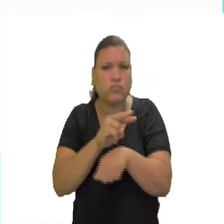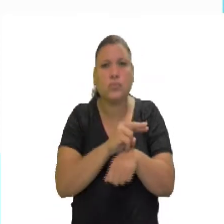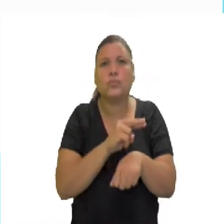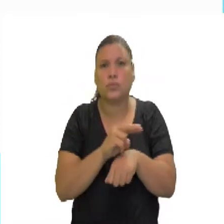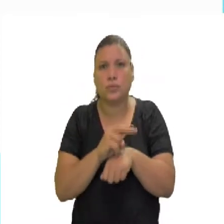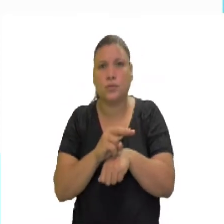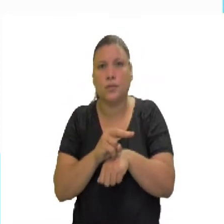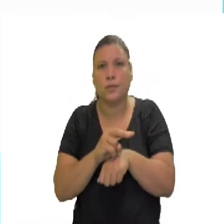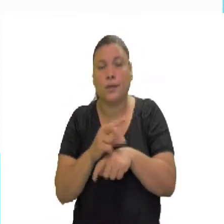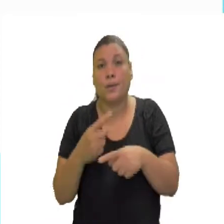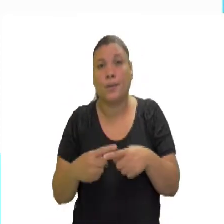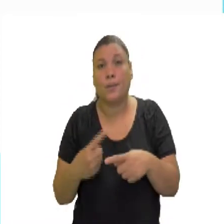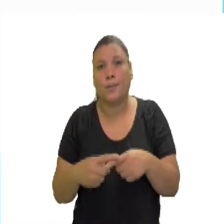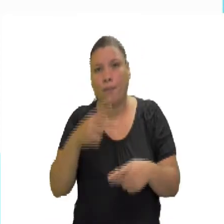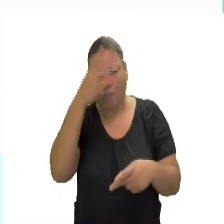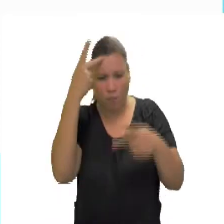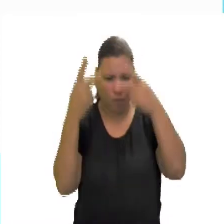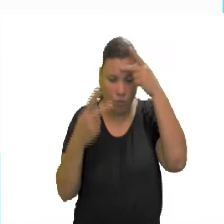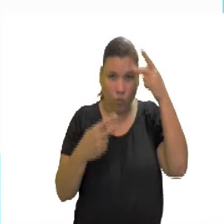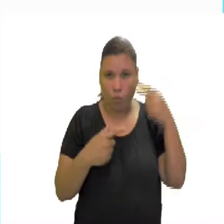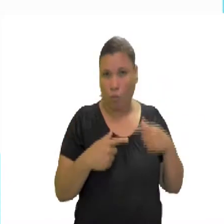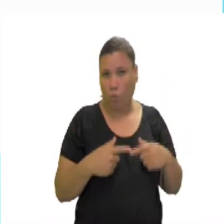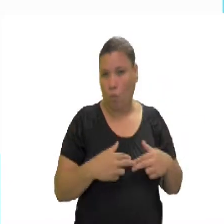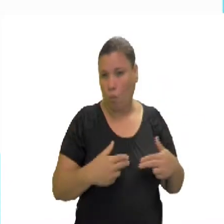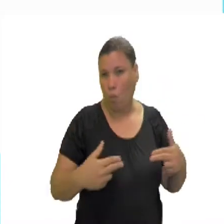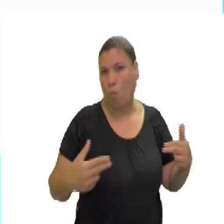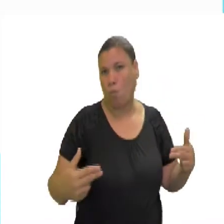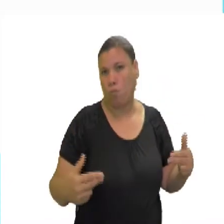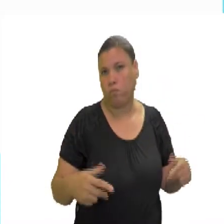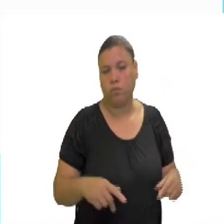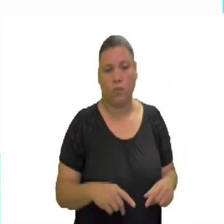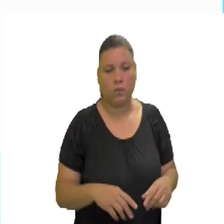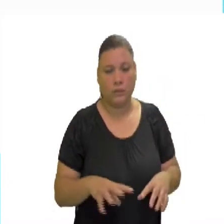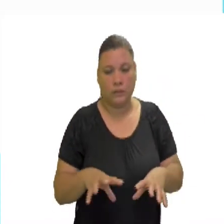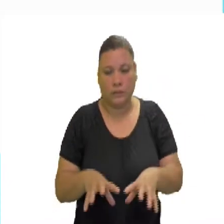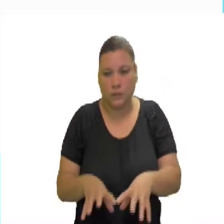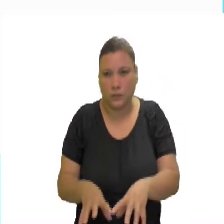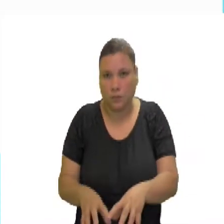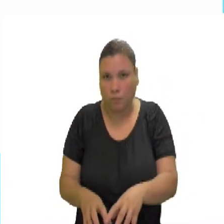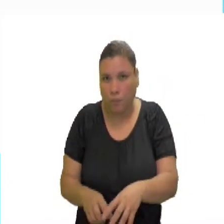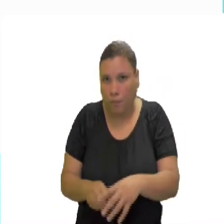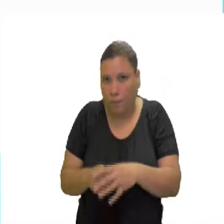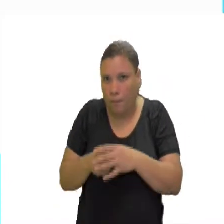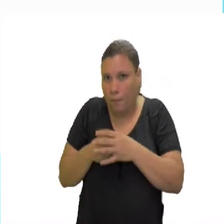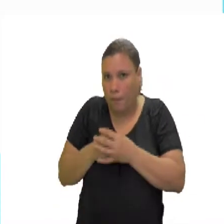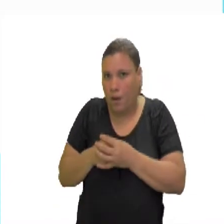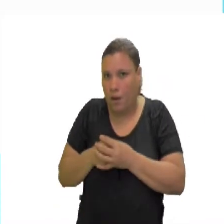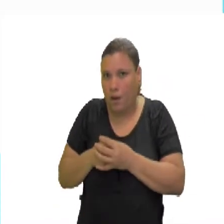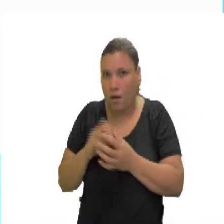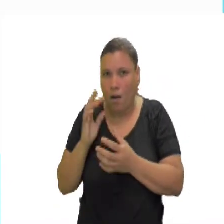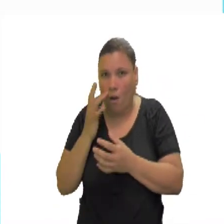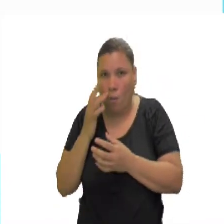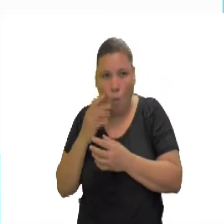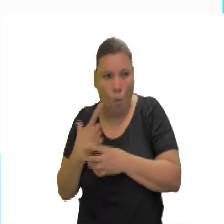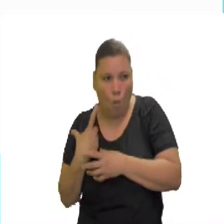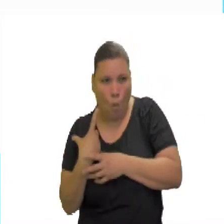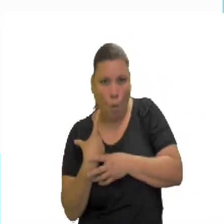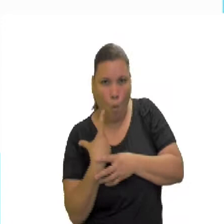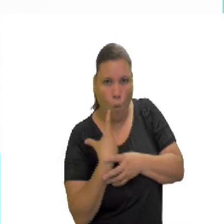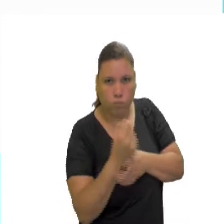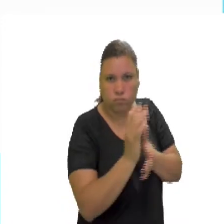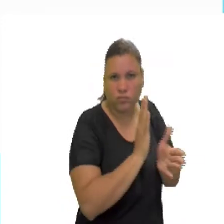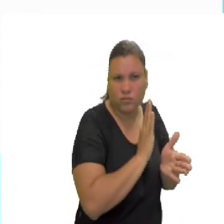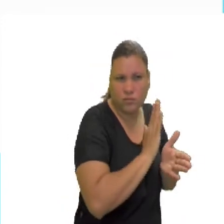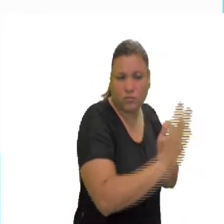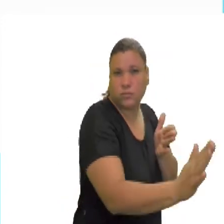pessoas fugissem com ouro por outras regiões. Então, o que acontece? Essas estradas, elas